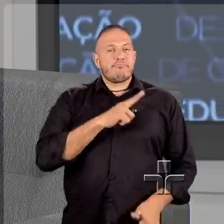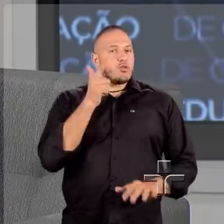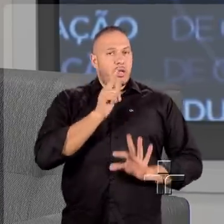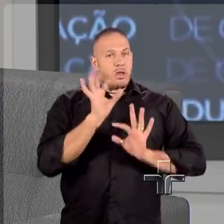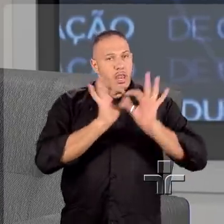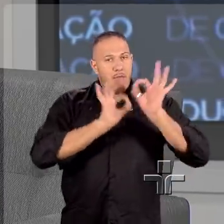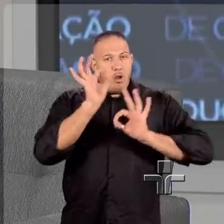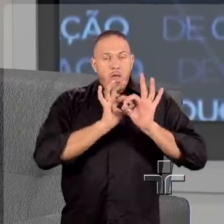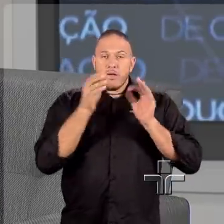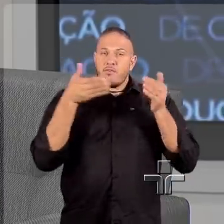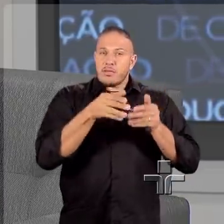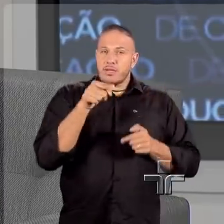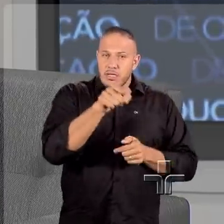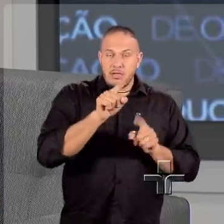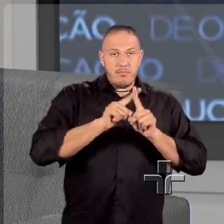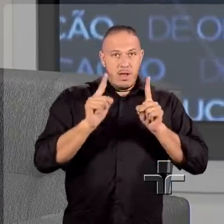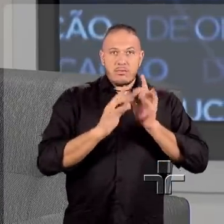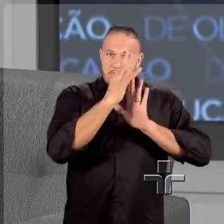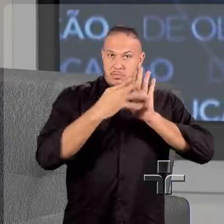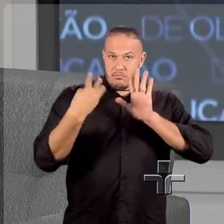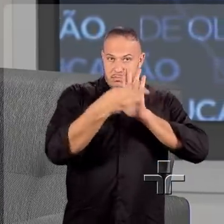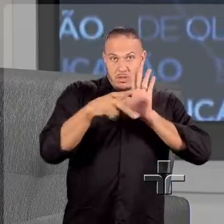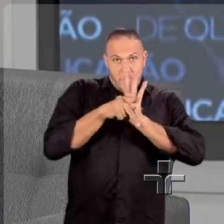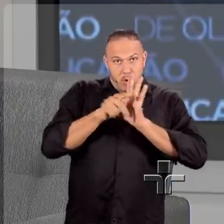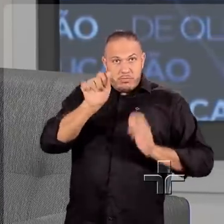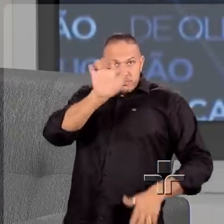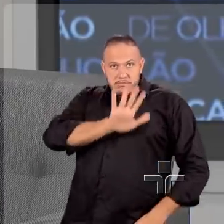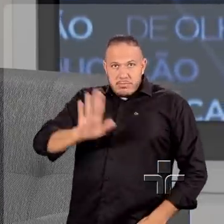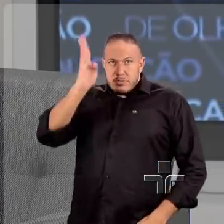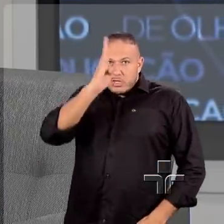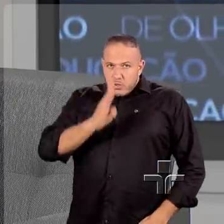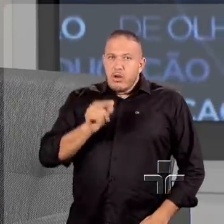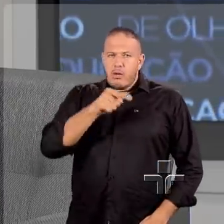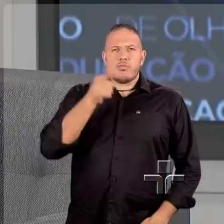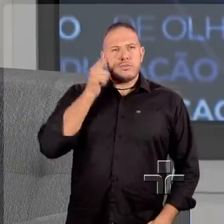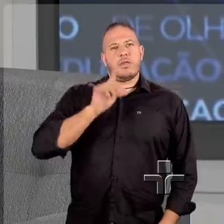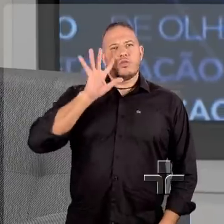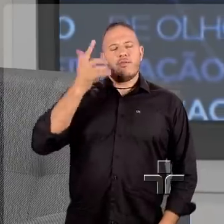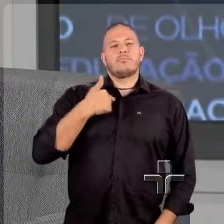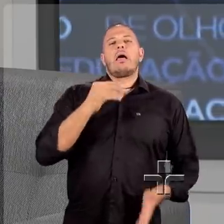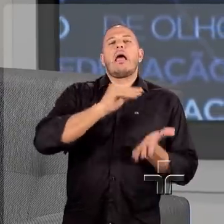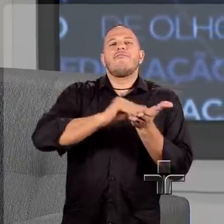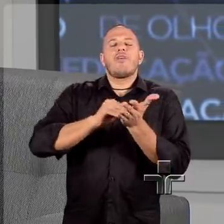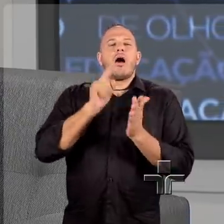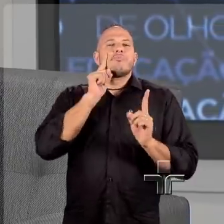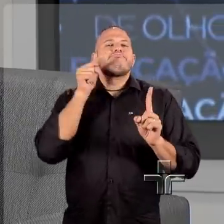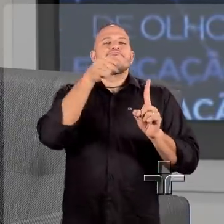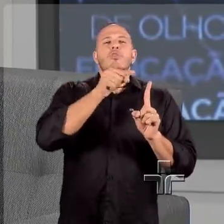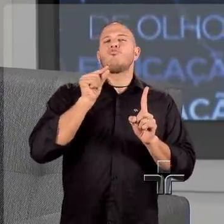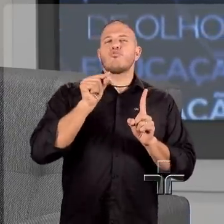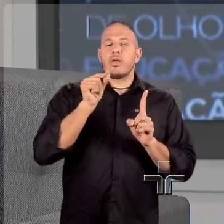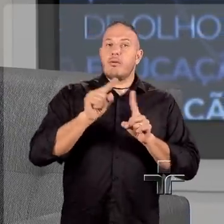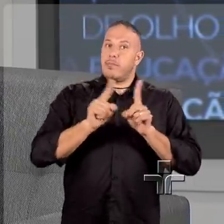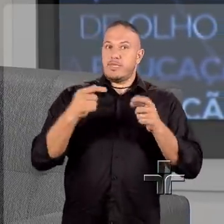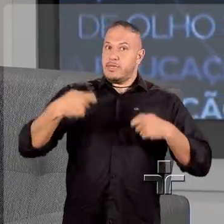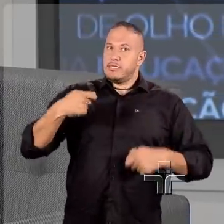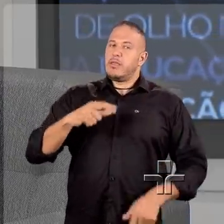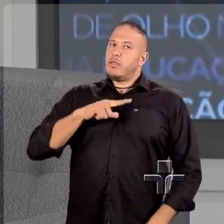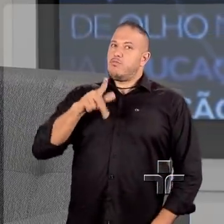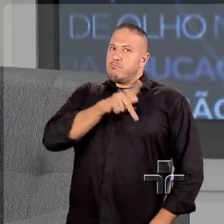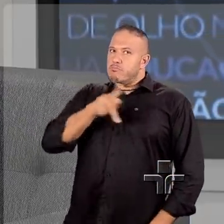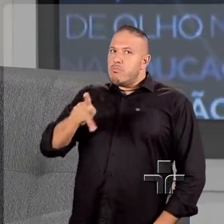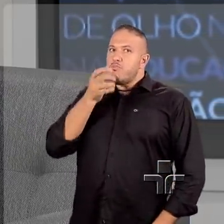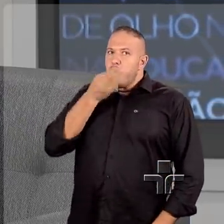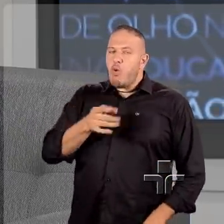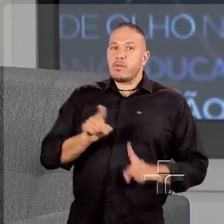elaborar em cima daquilo. A Base Nacional, ela vai resolver este problema da falta da referência. Mas sem um bom professor e sem